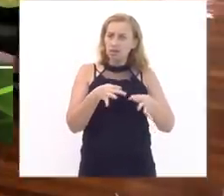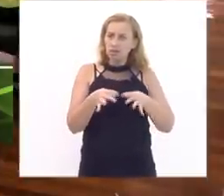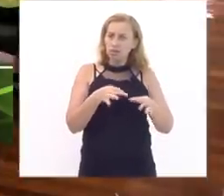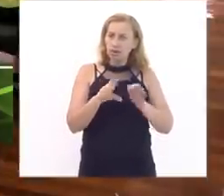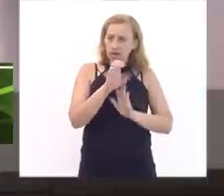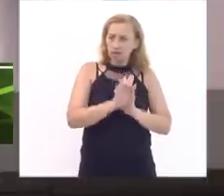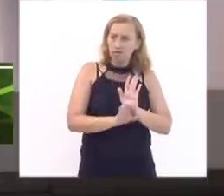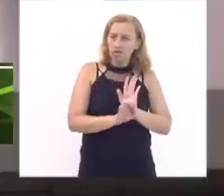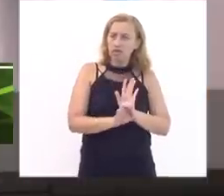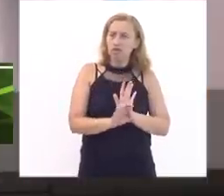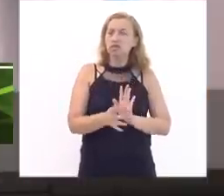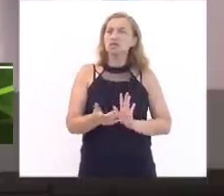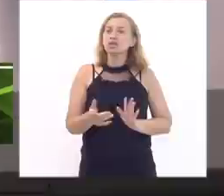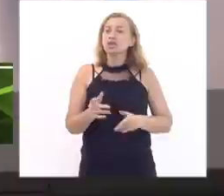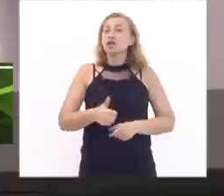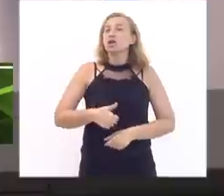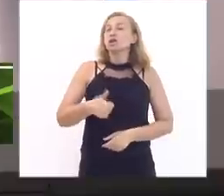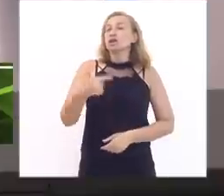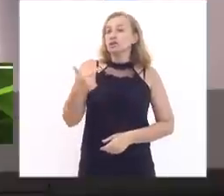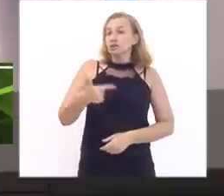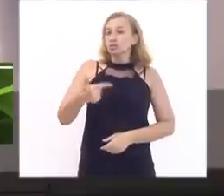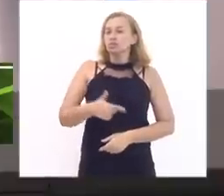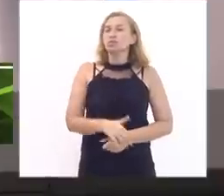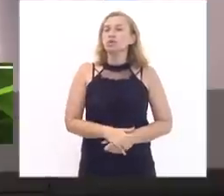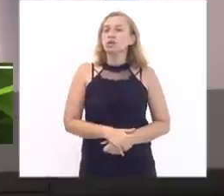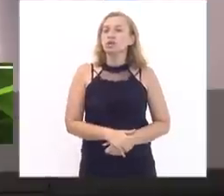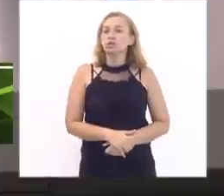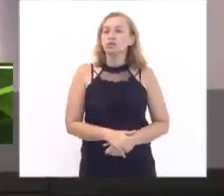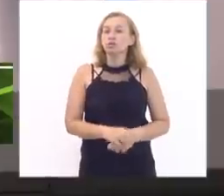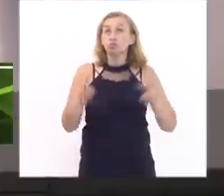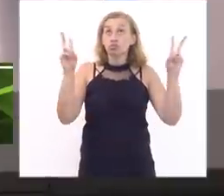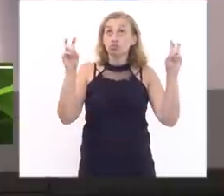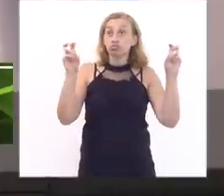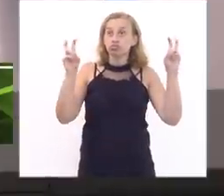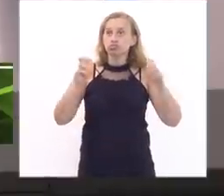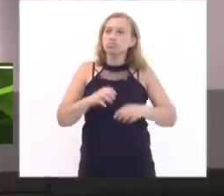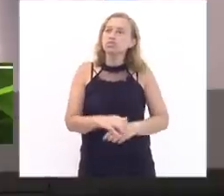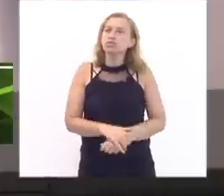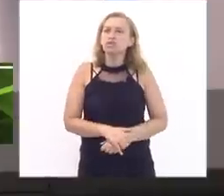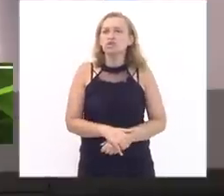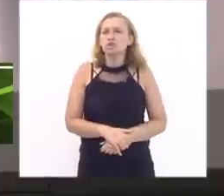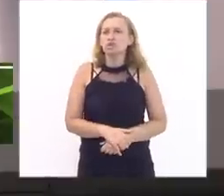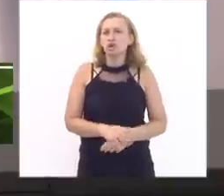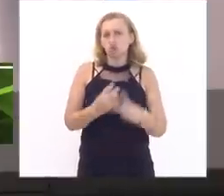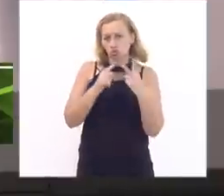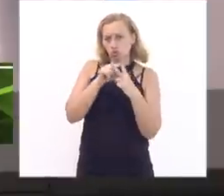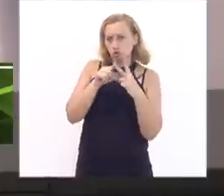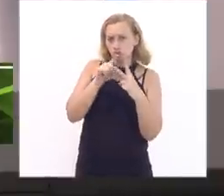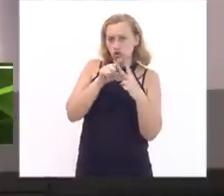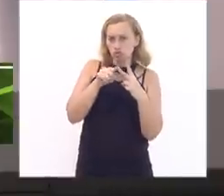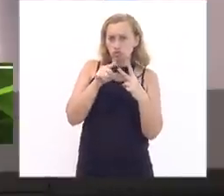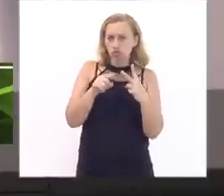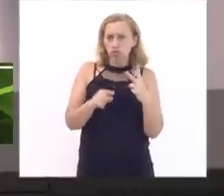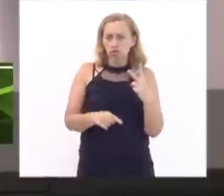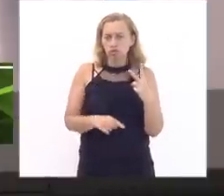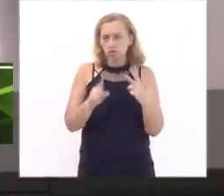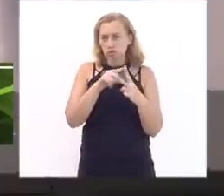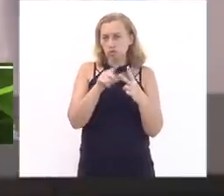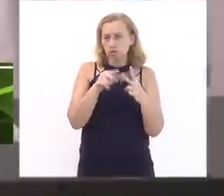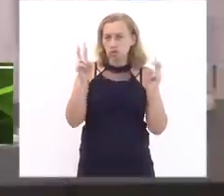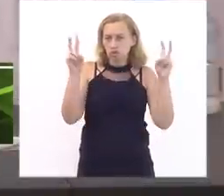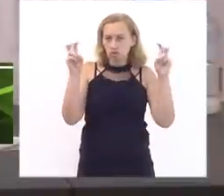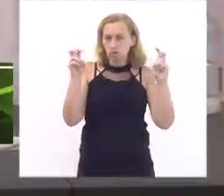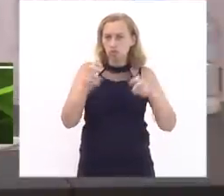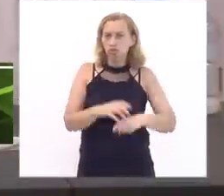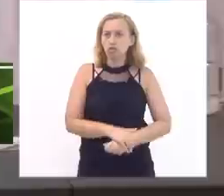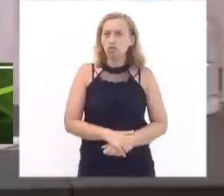Então, primeiro esse caso. Segundo caso é a questão, são dois, né? São dois casos.